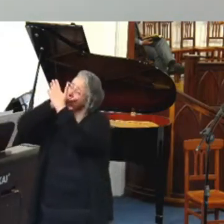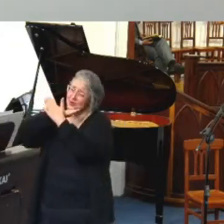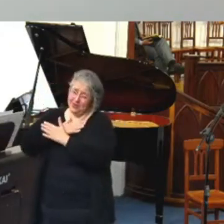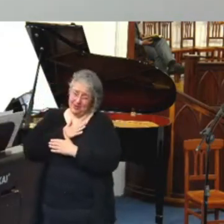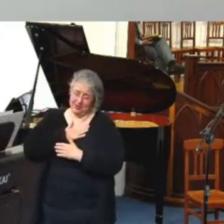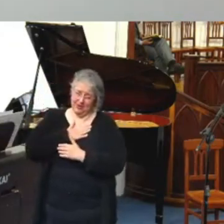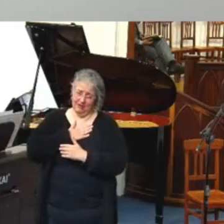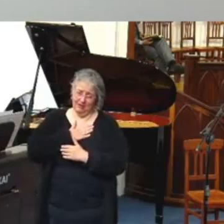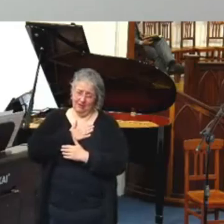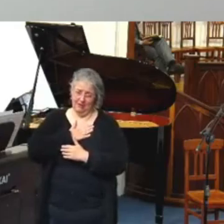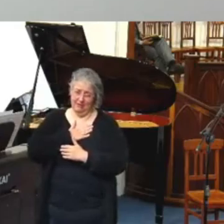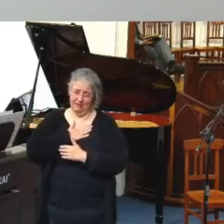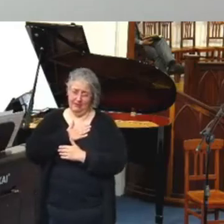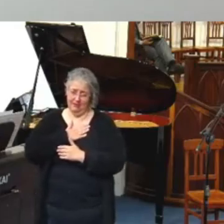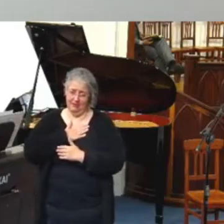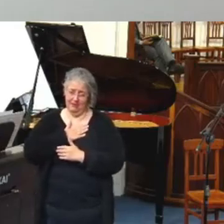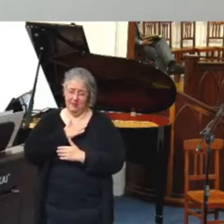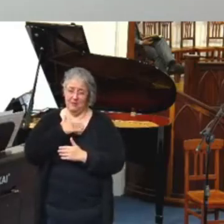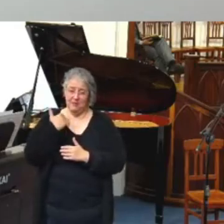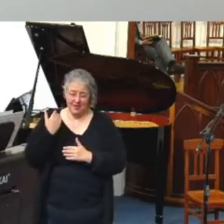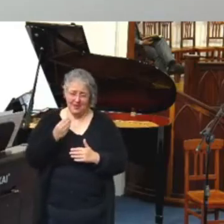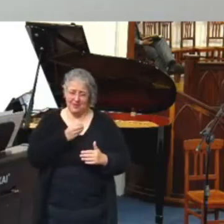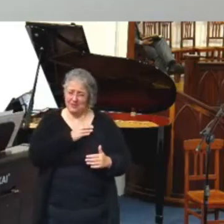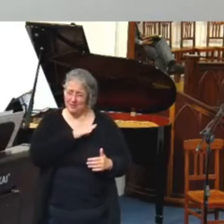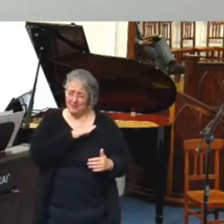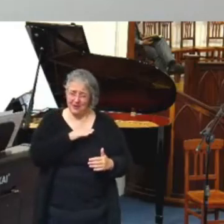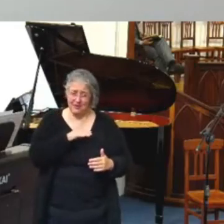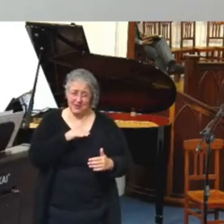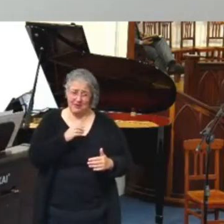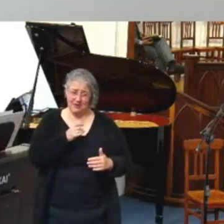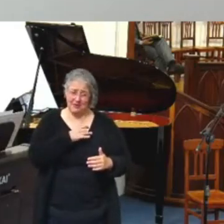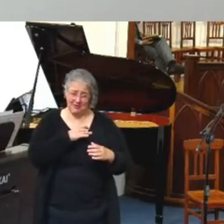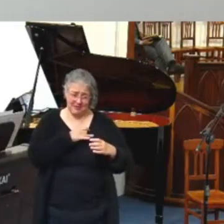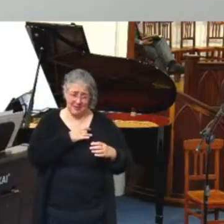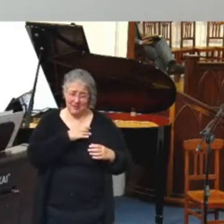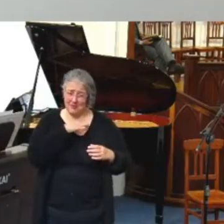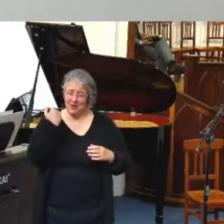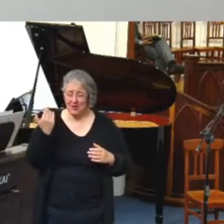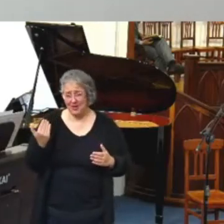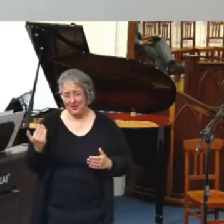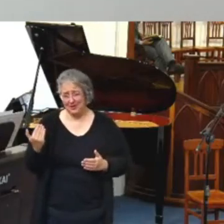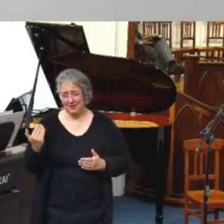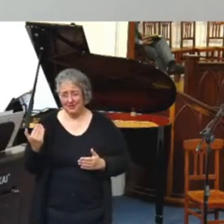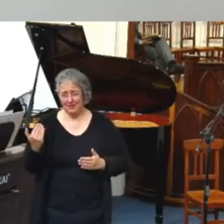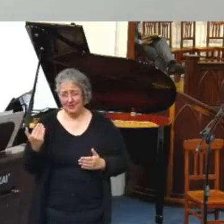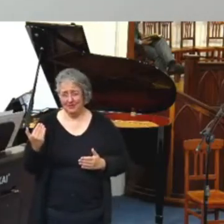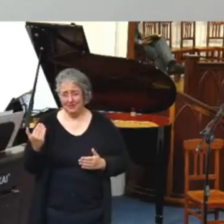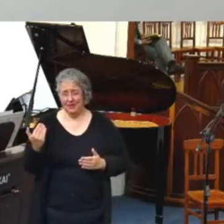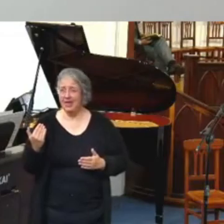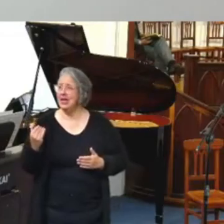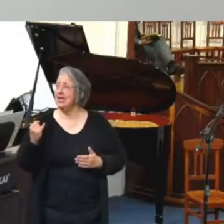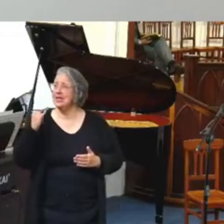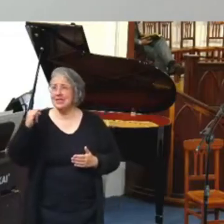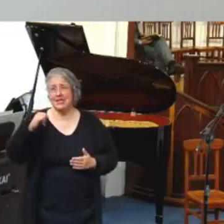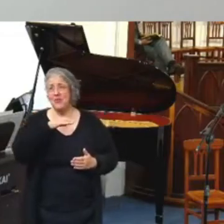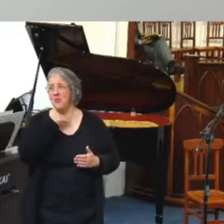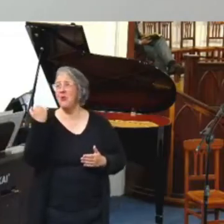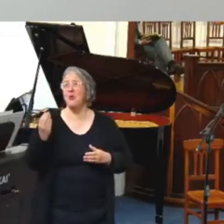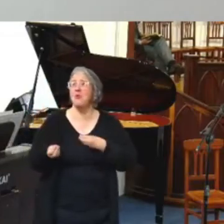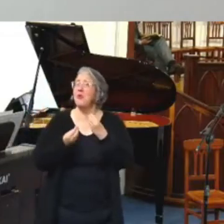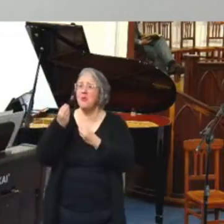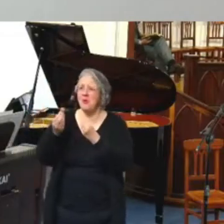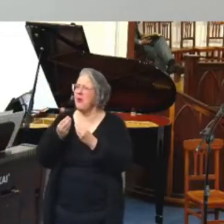Pois na morte não há recordação de ti, no sepulcro quem te dará louvor? Ele usa